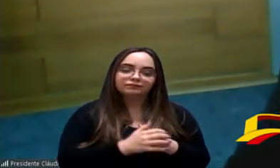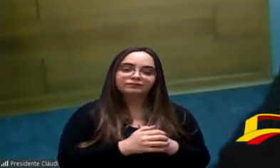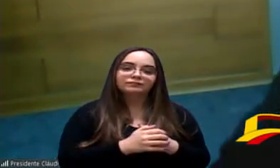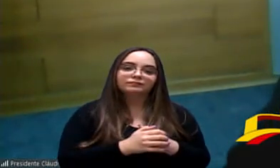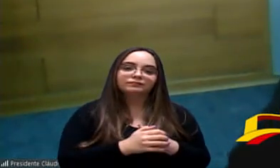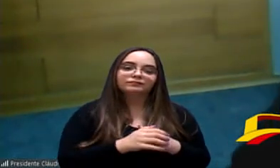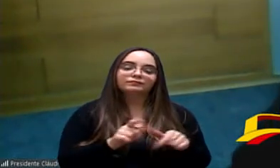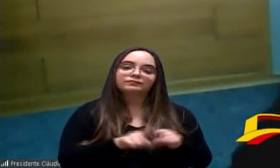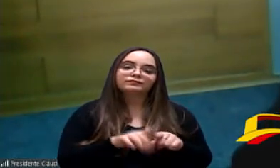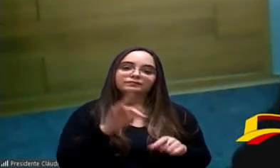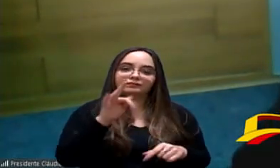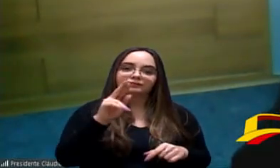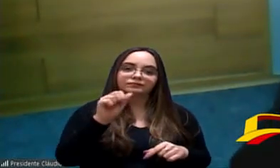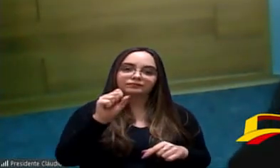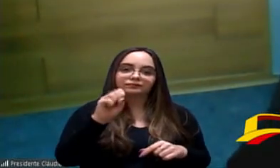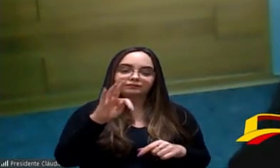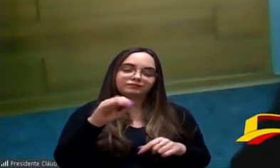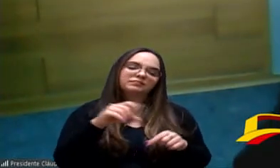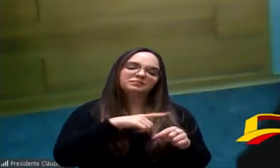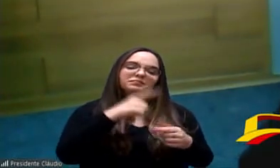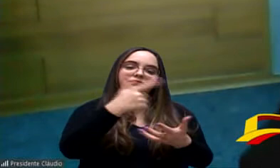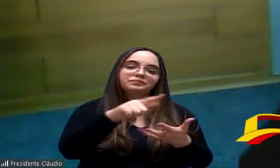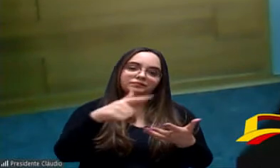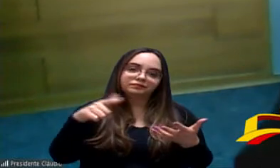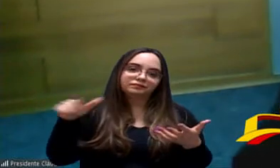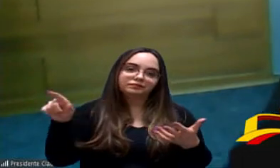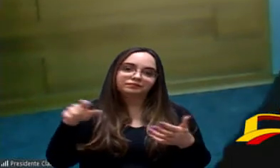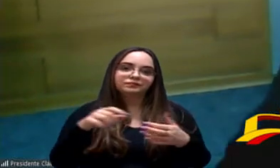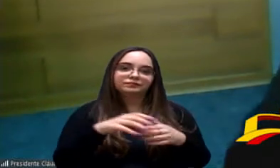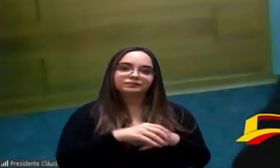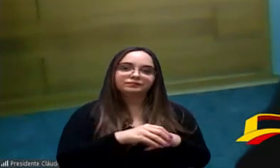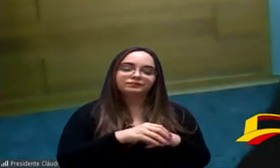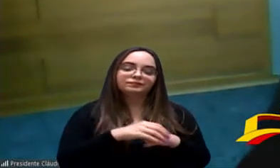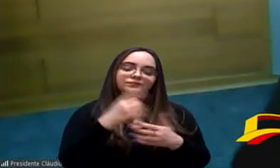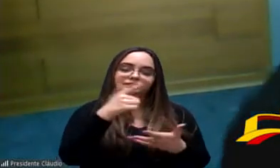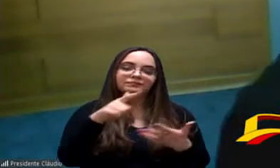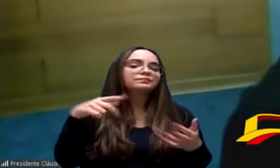que não conseguiram entrar aí, né? Vereador Fernando Dini.